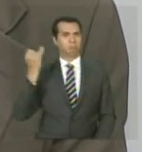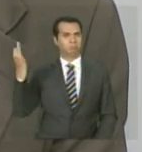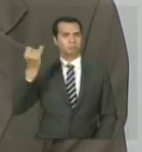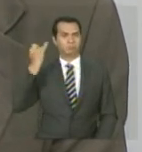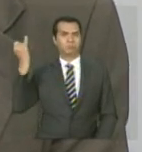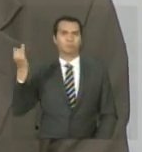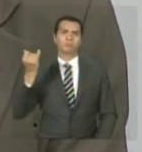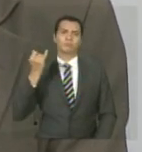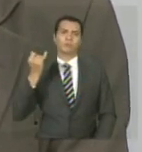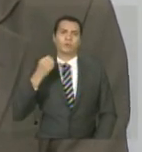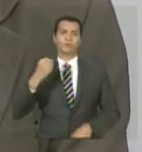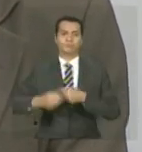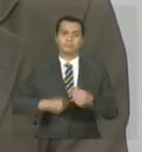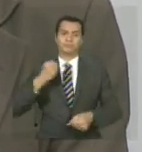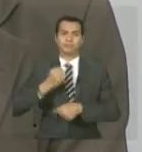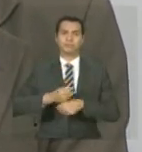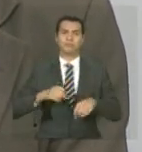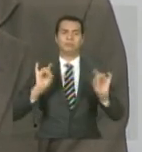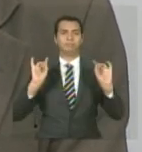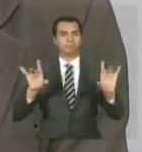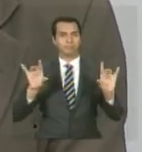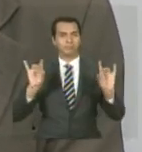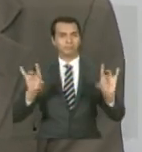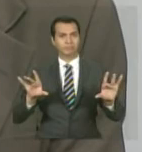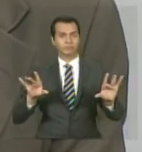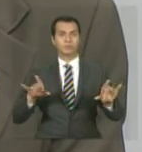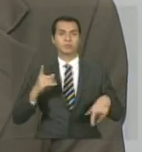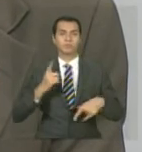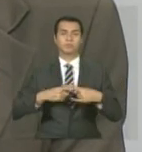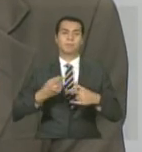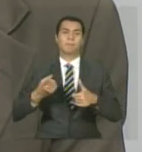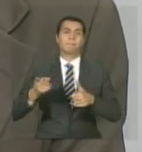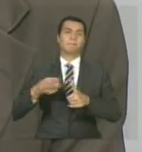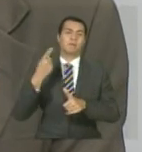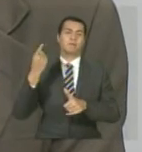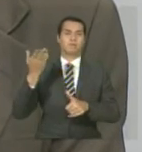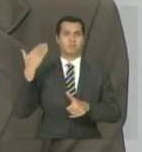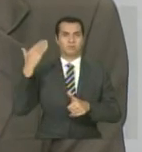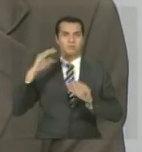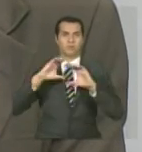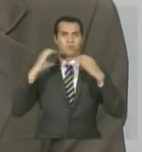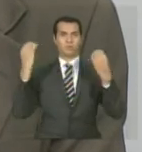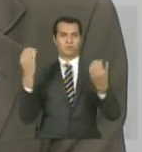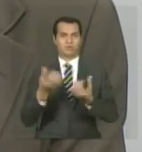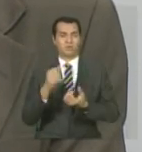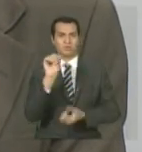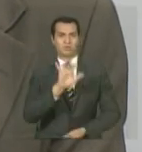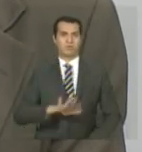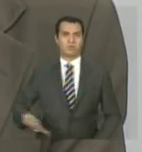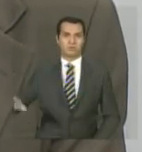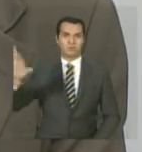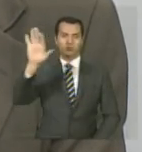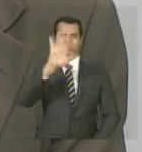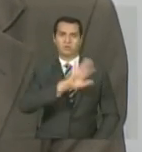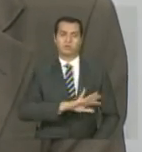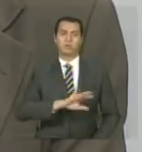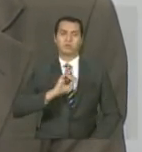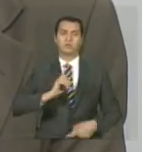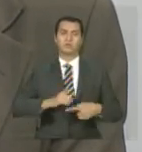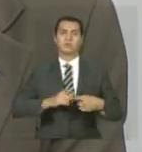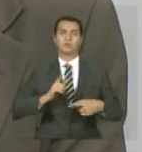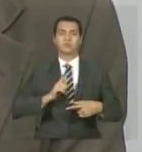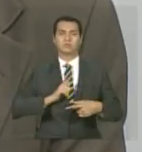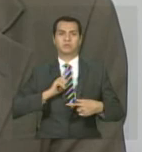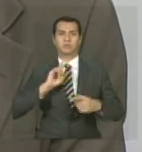ano especial, quer dizer, a primeira conferência nacional que realizamos após termos já incluído no